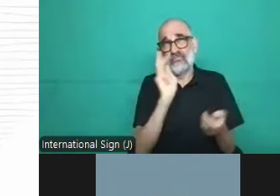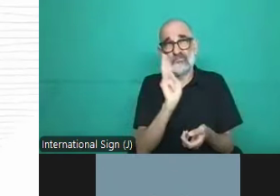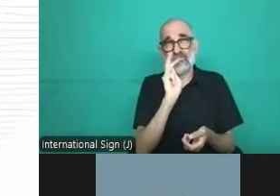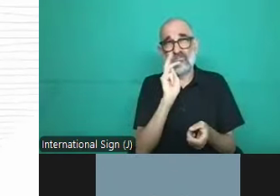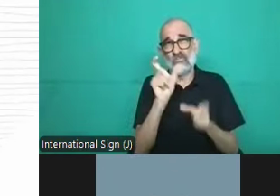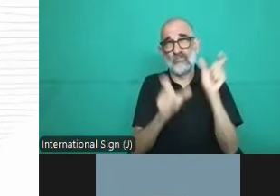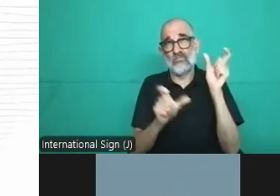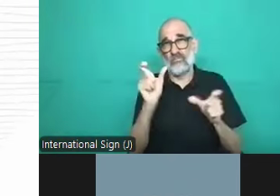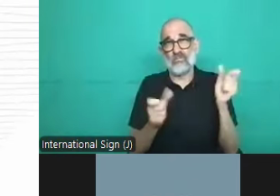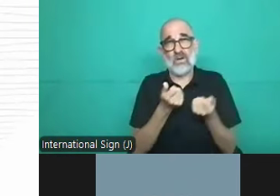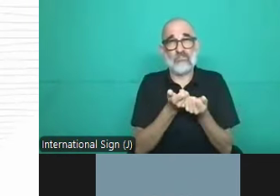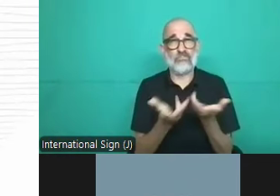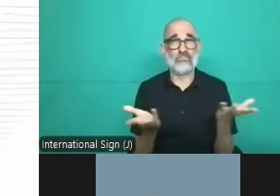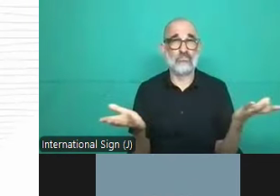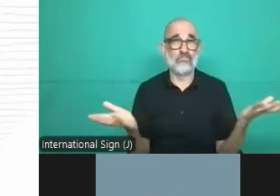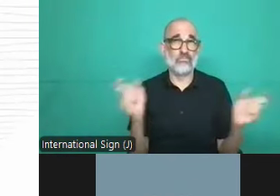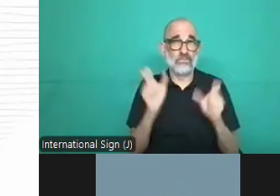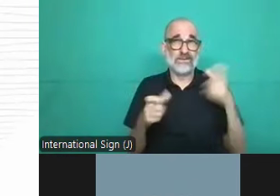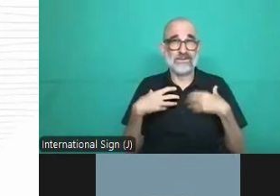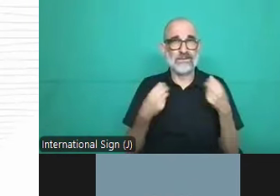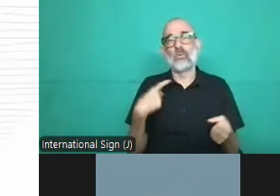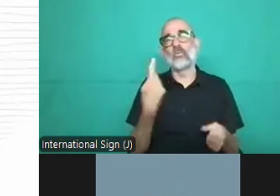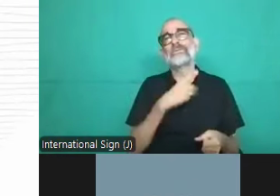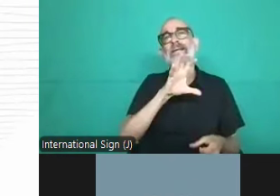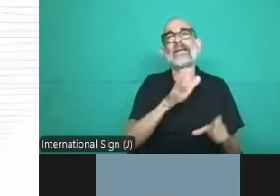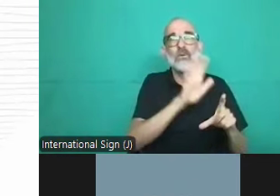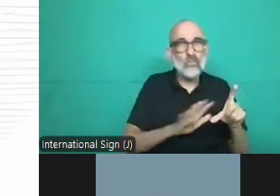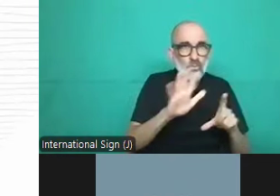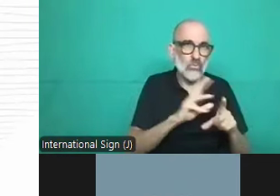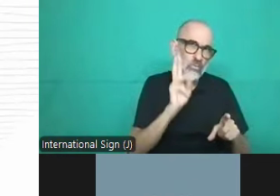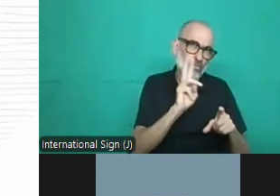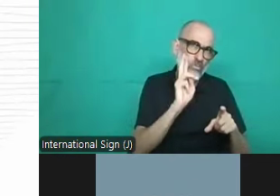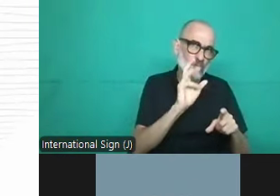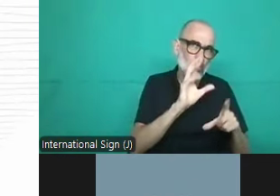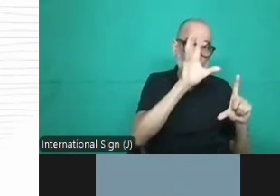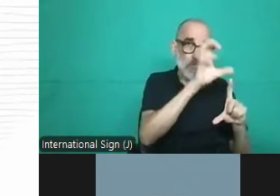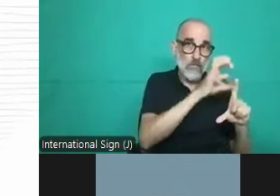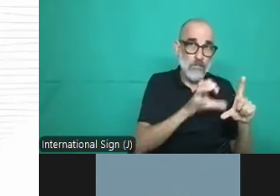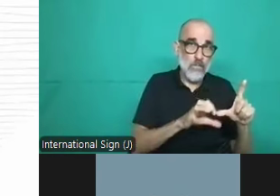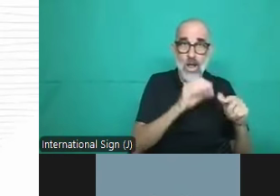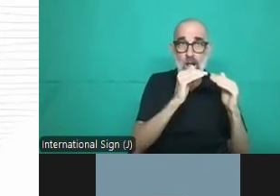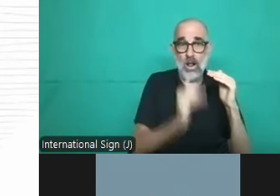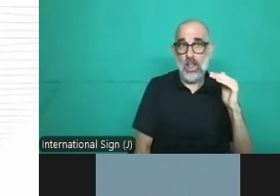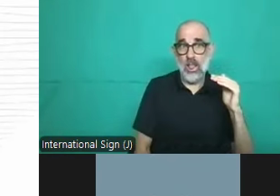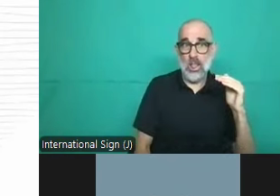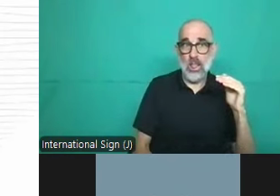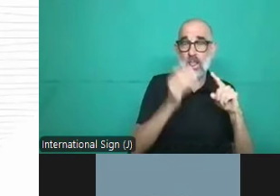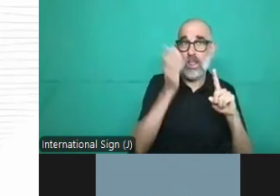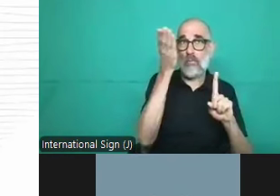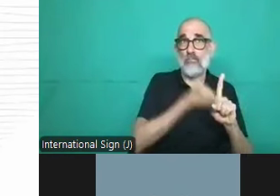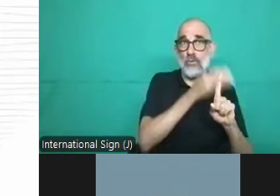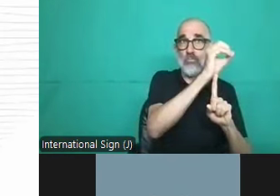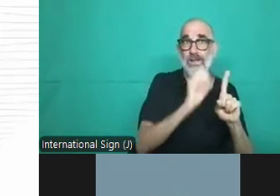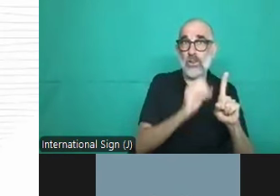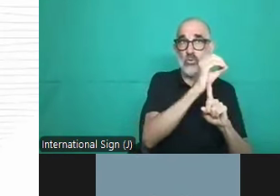debajo embaixo uma de lo média esperado, que es e de por embaixo 44.5 do médicos, enfermeras, esperado, farmacólogos, parteras